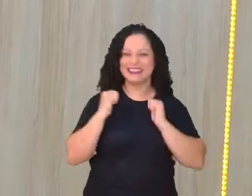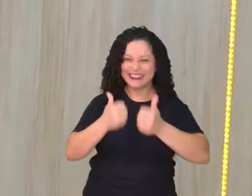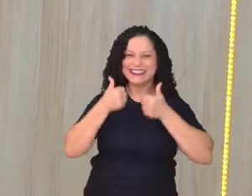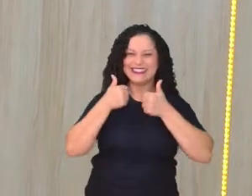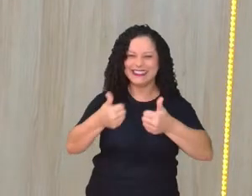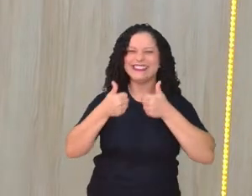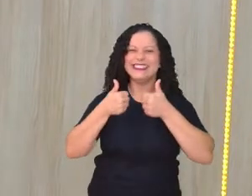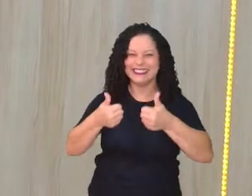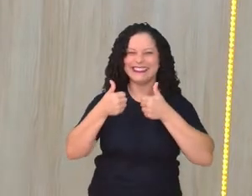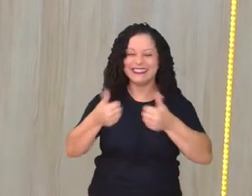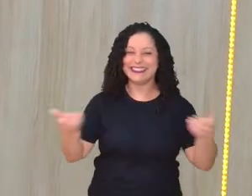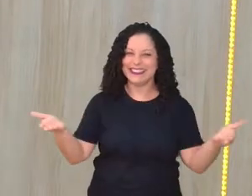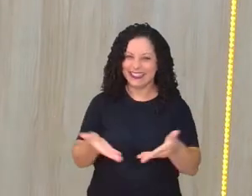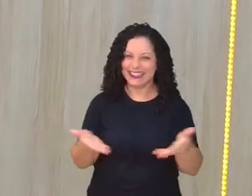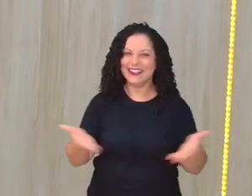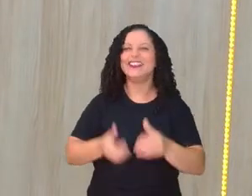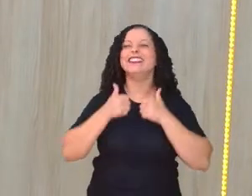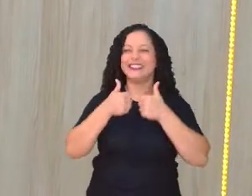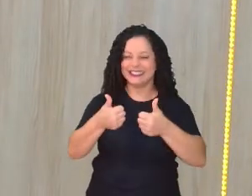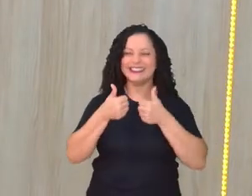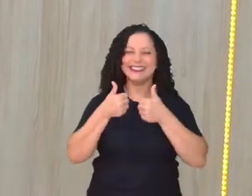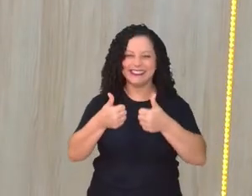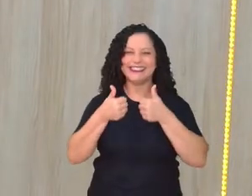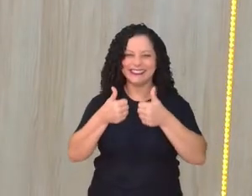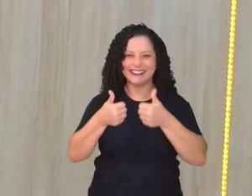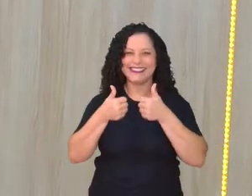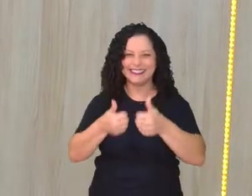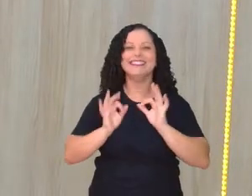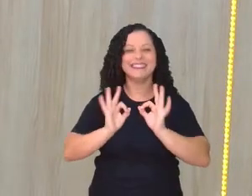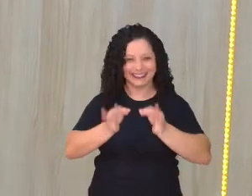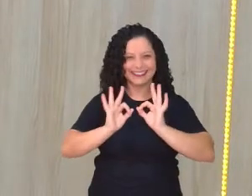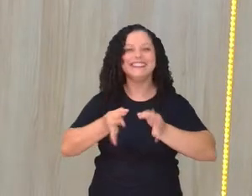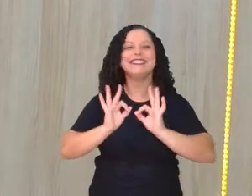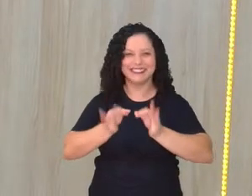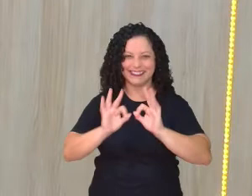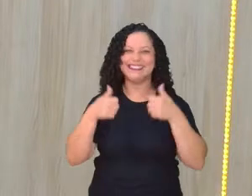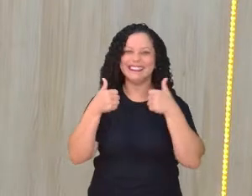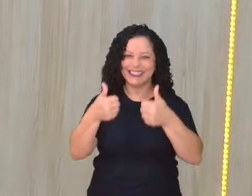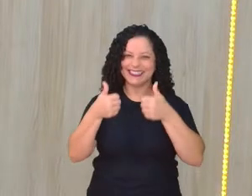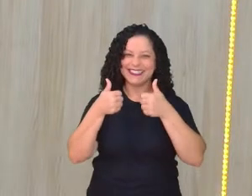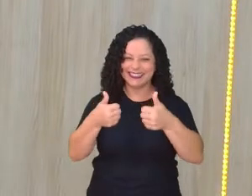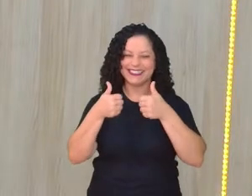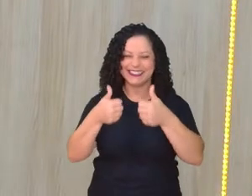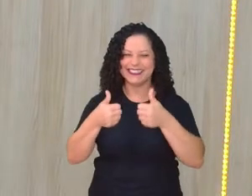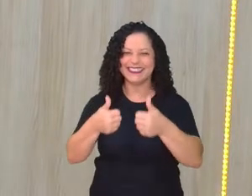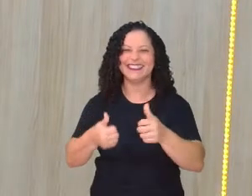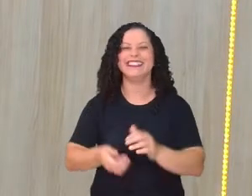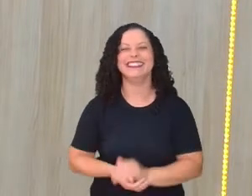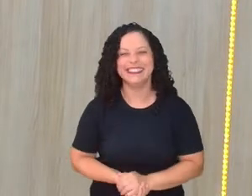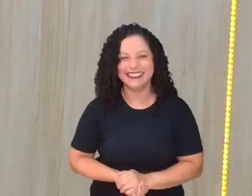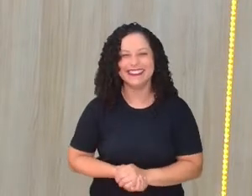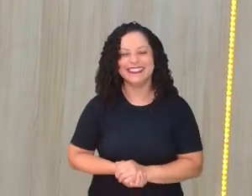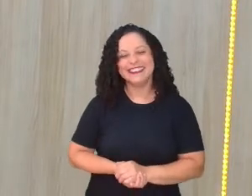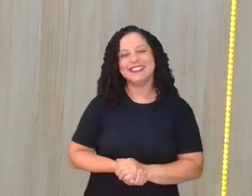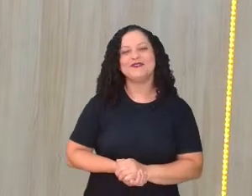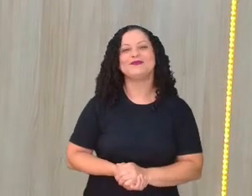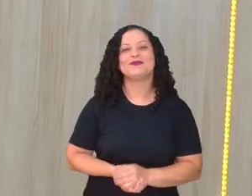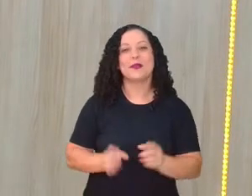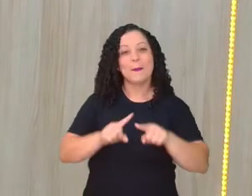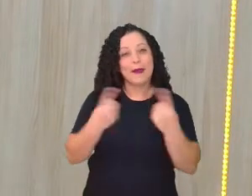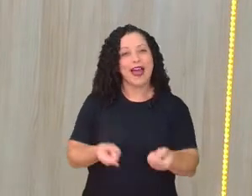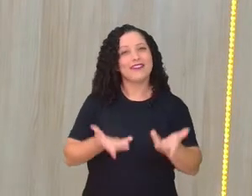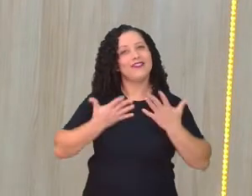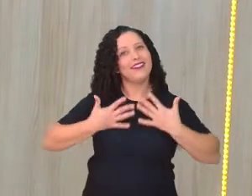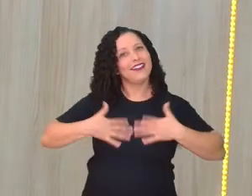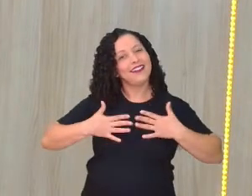ó. Jéssica tava lá fora, eu lembrei dela. Acertei? Aê, aí, ó, tá vendo? Mas muito lento.